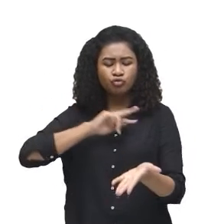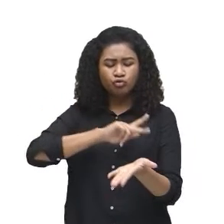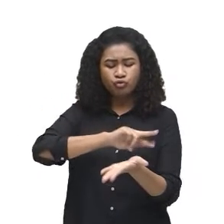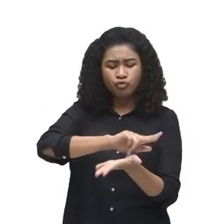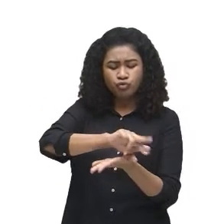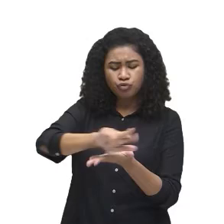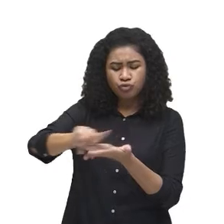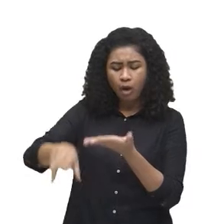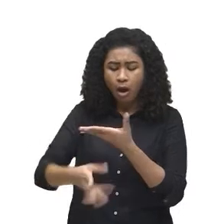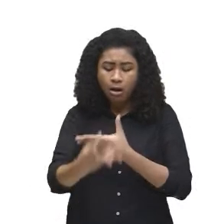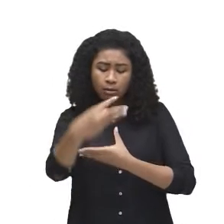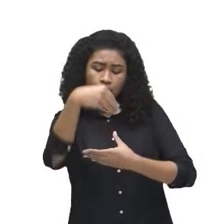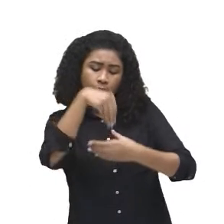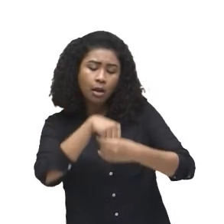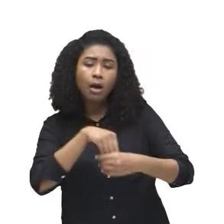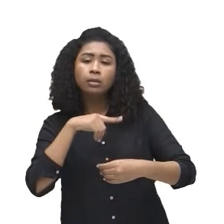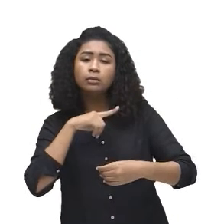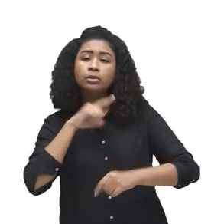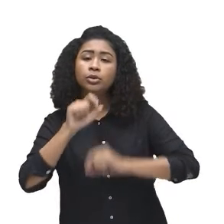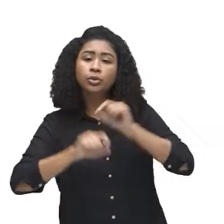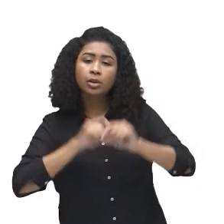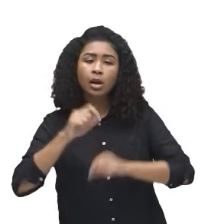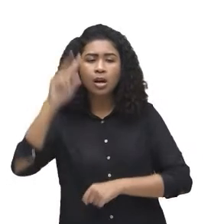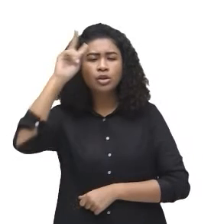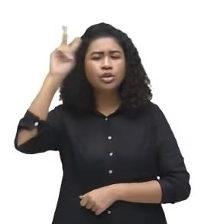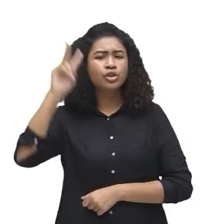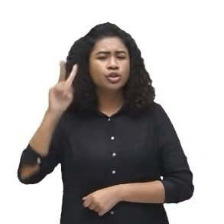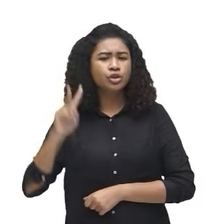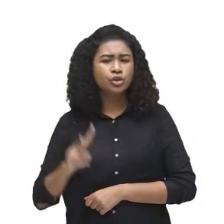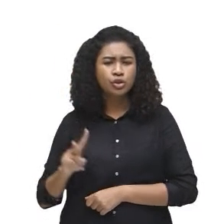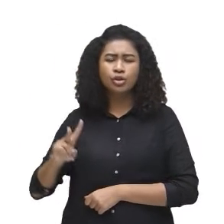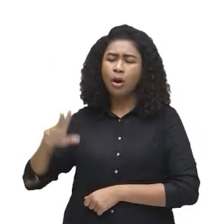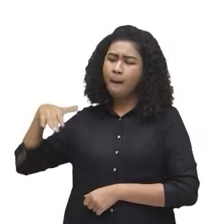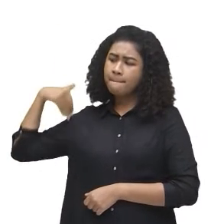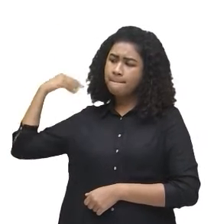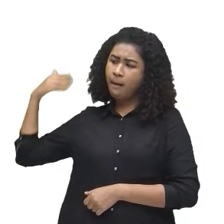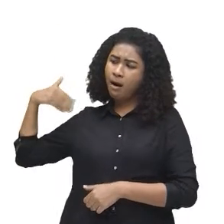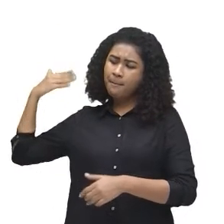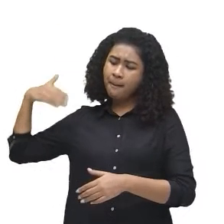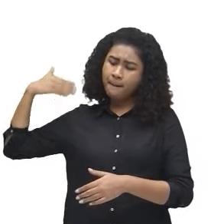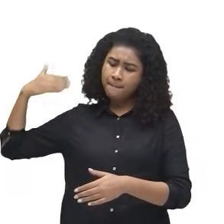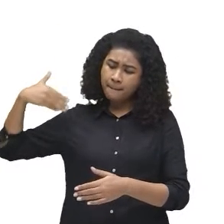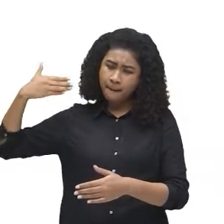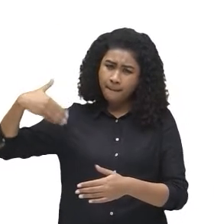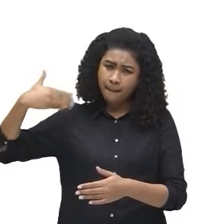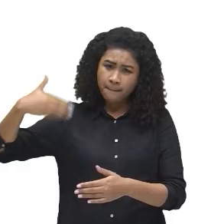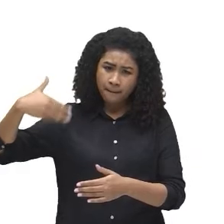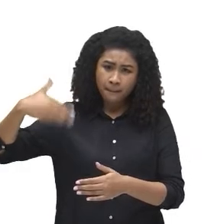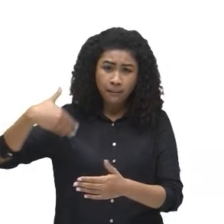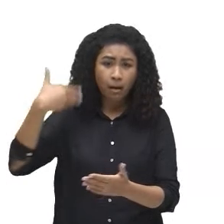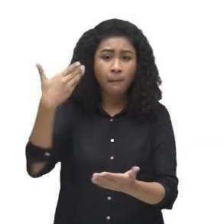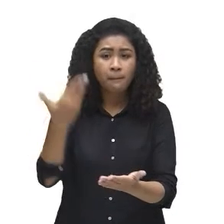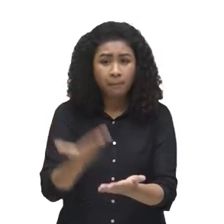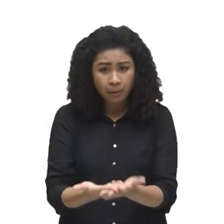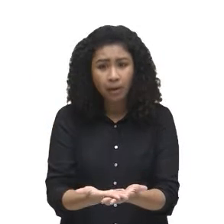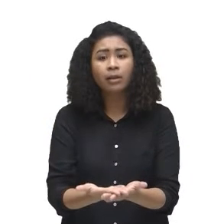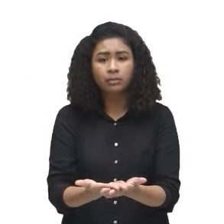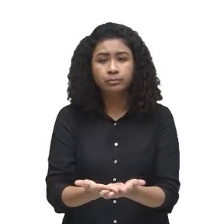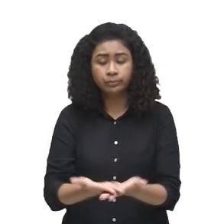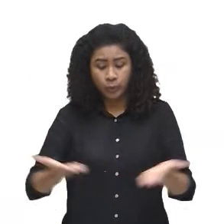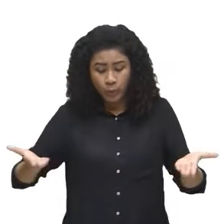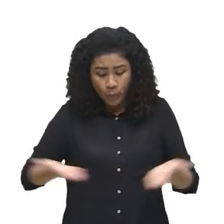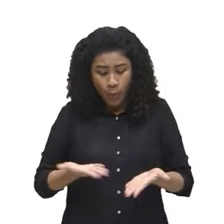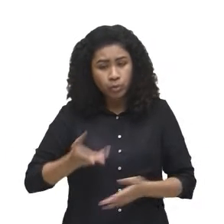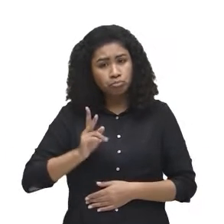um trajeto histórico, né, ao longo da evolução humana, que a gente foi criando e passando de geração